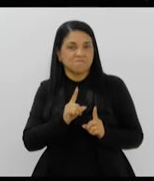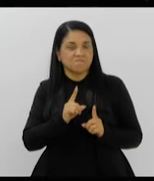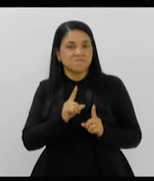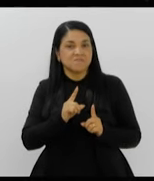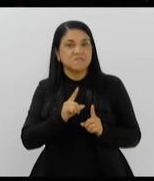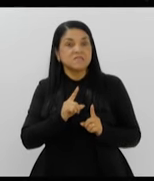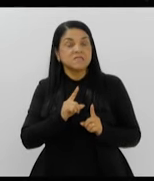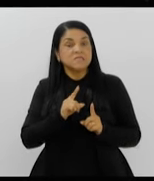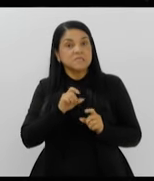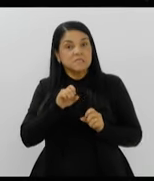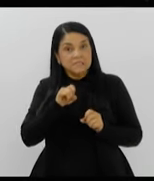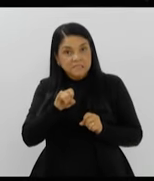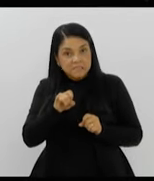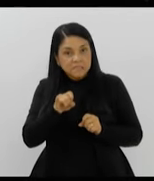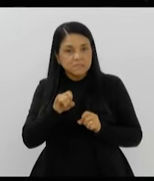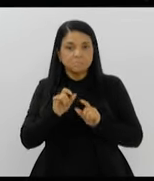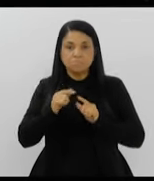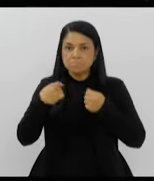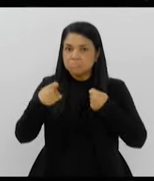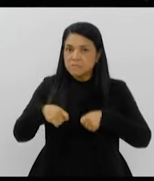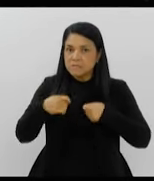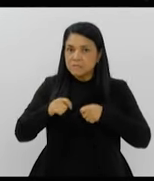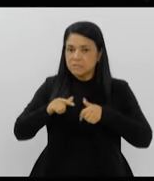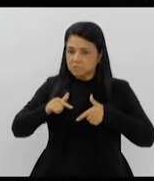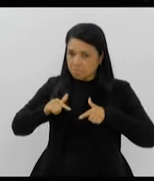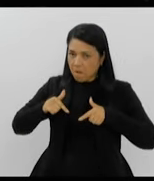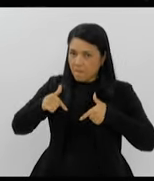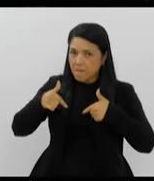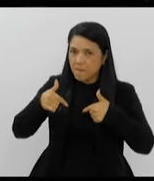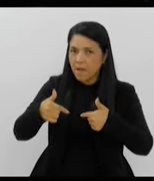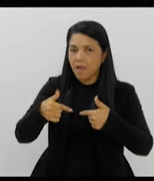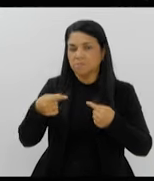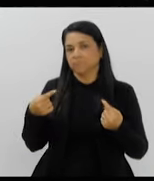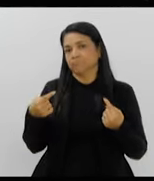função de divergências